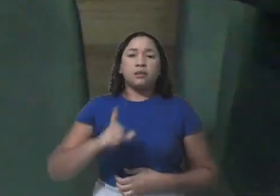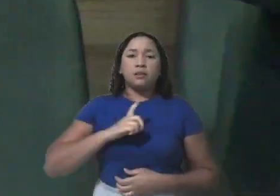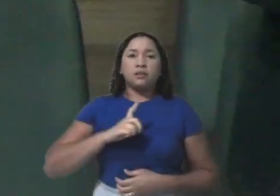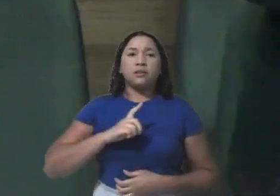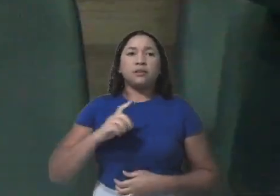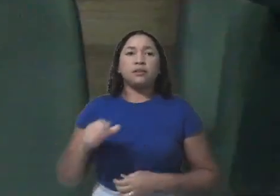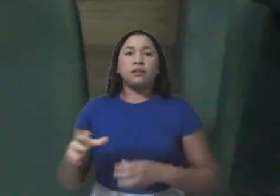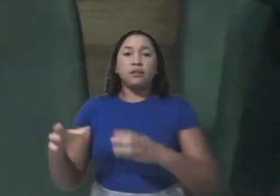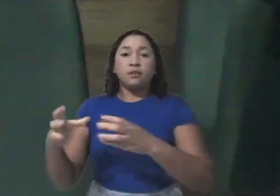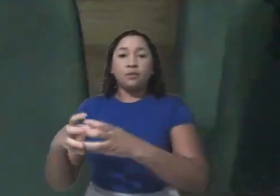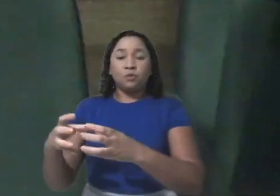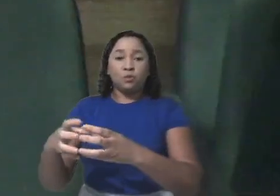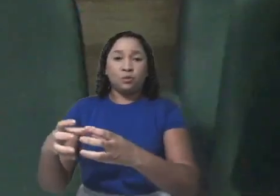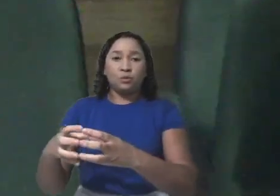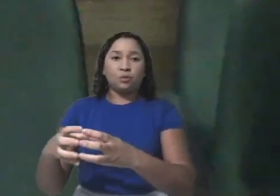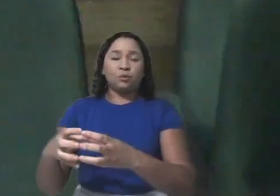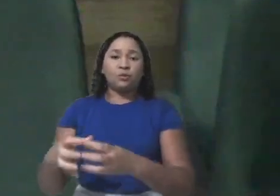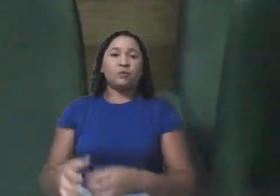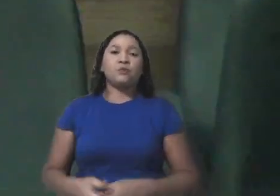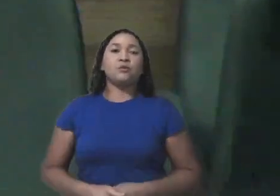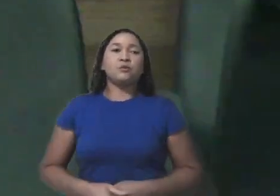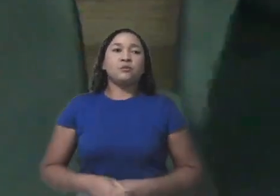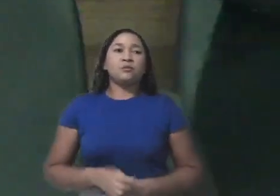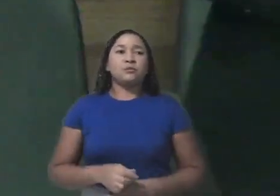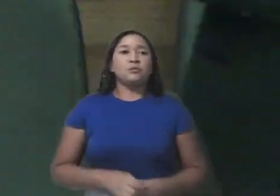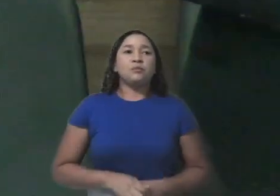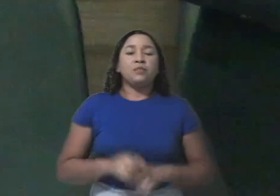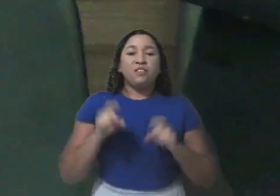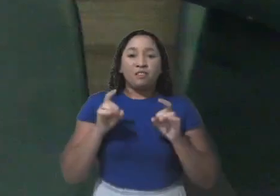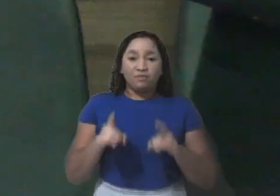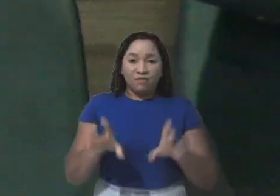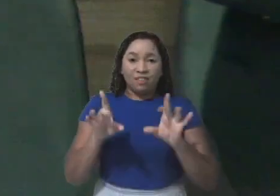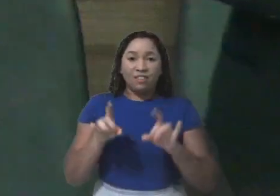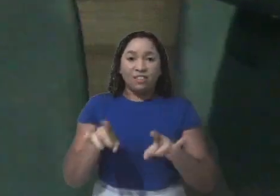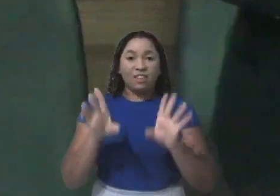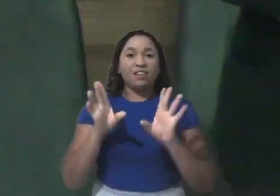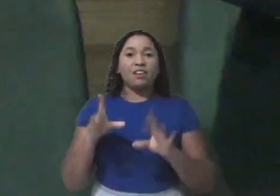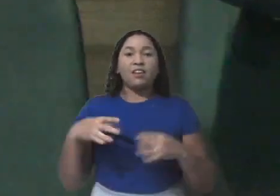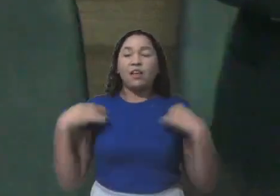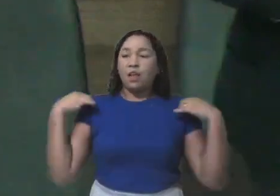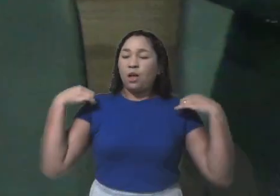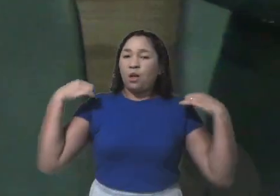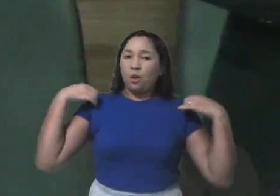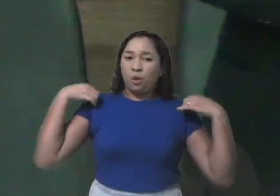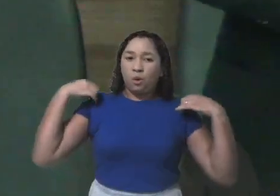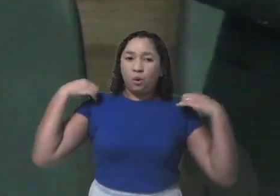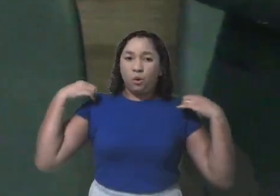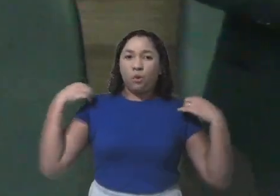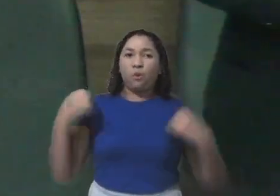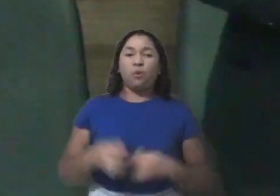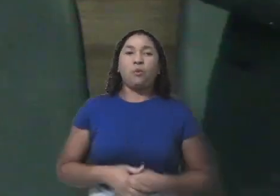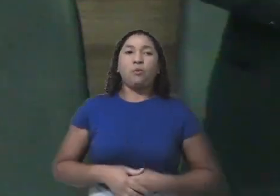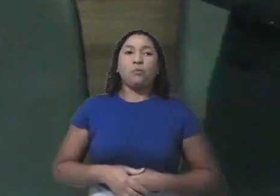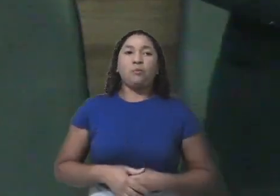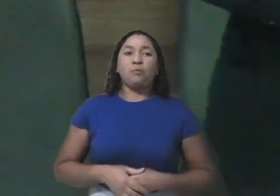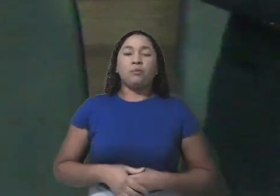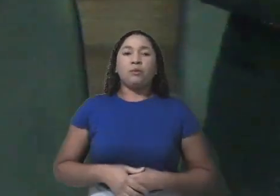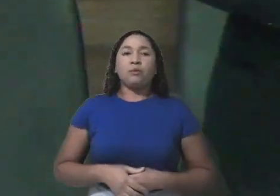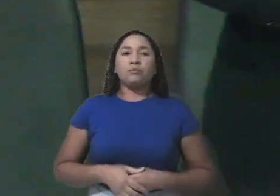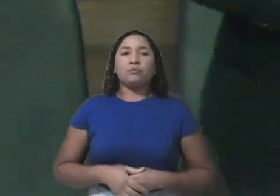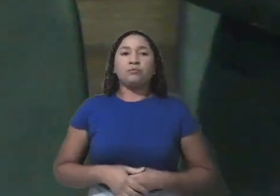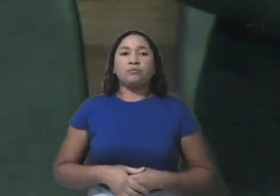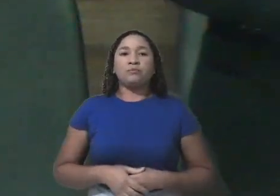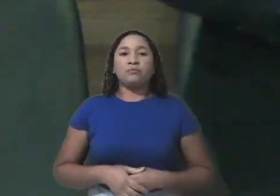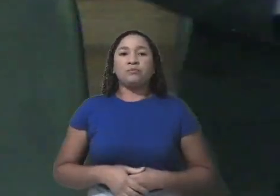irmãos, por favor, cooperem, ajude, contribua, venham, participe, porque